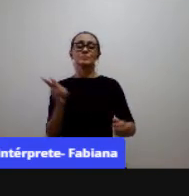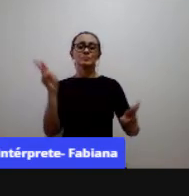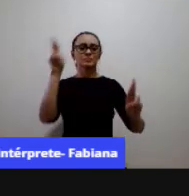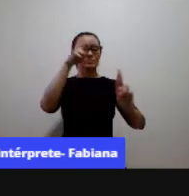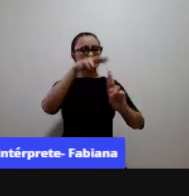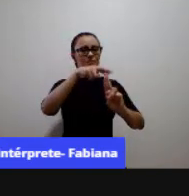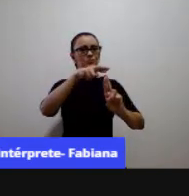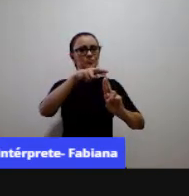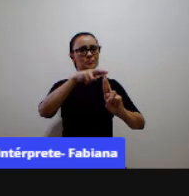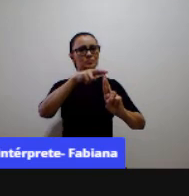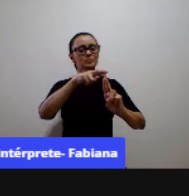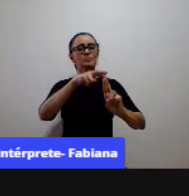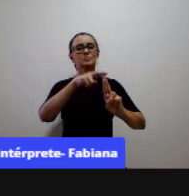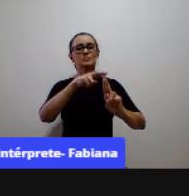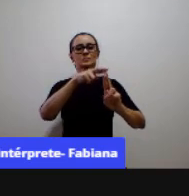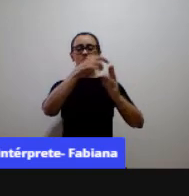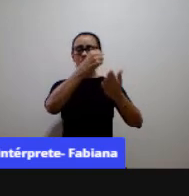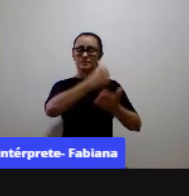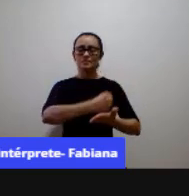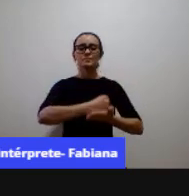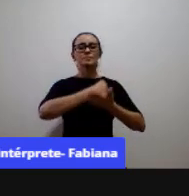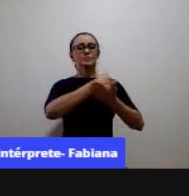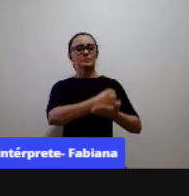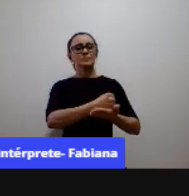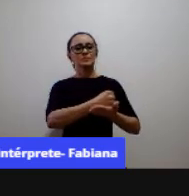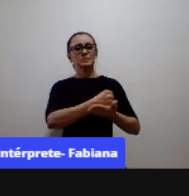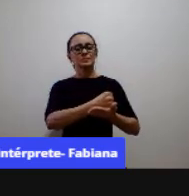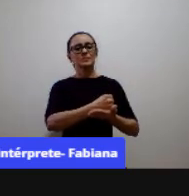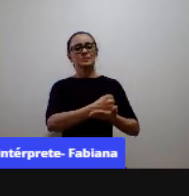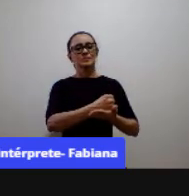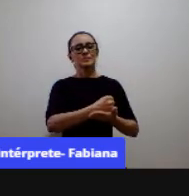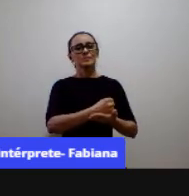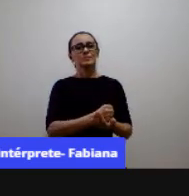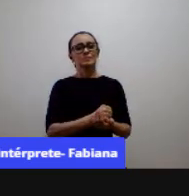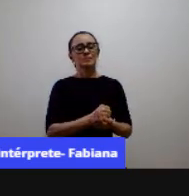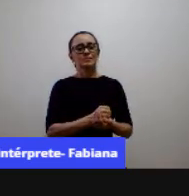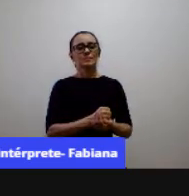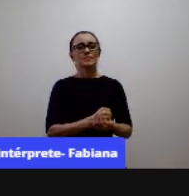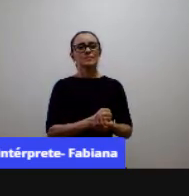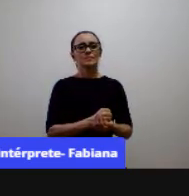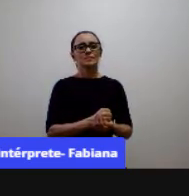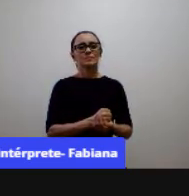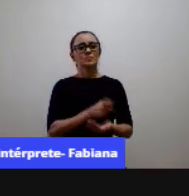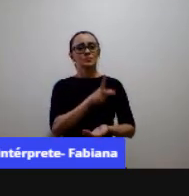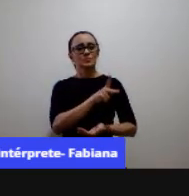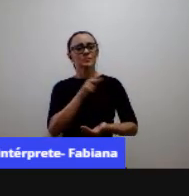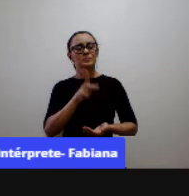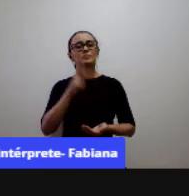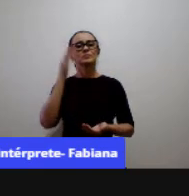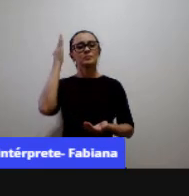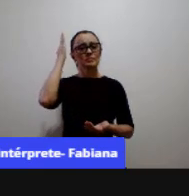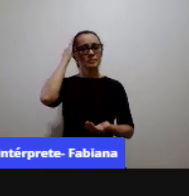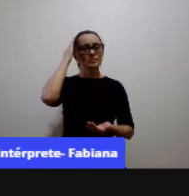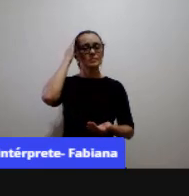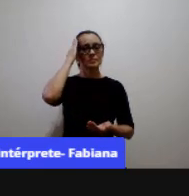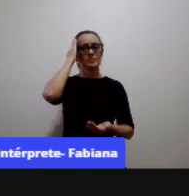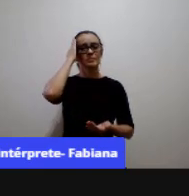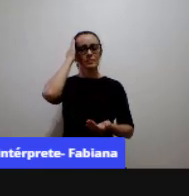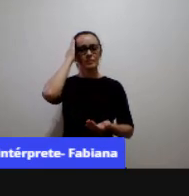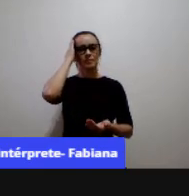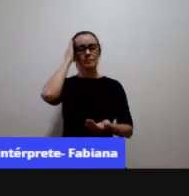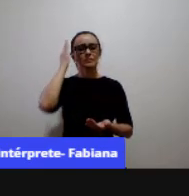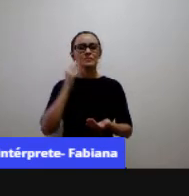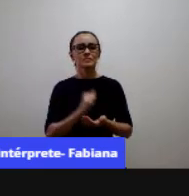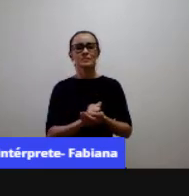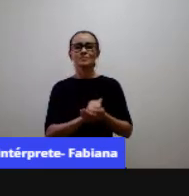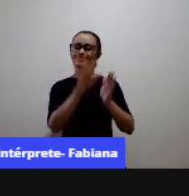nessa construção, né, porque ele realmente tem a ciência, ele faz a proposta do conteúdo, né, o